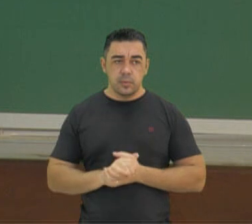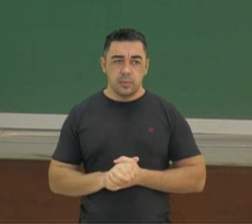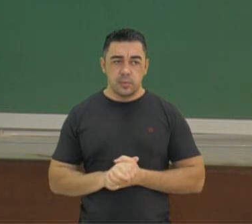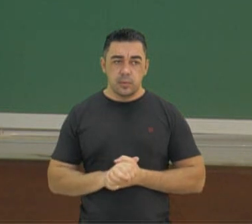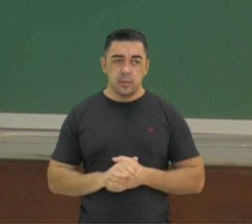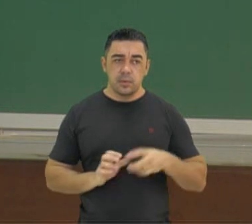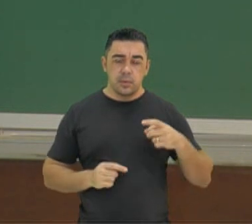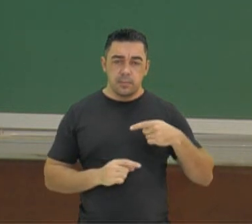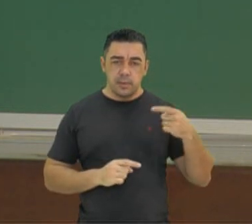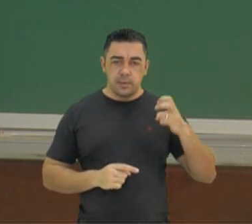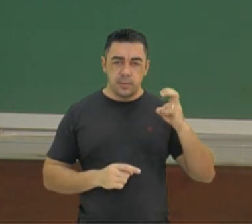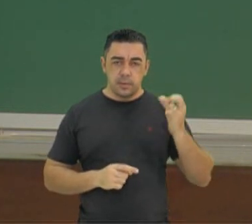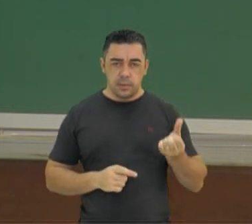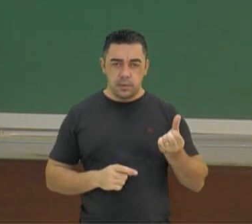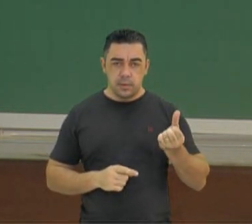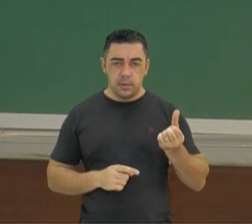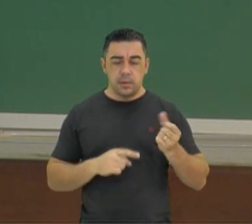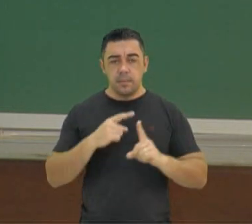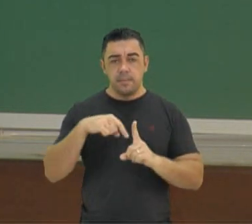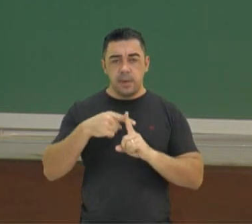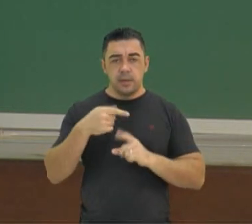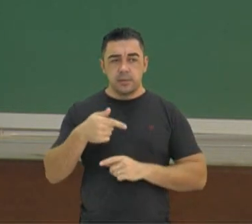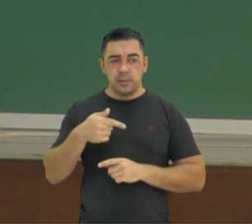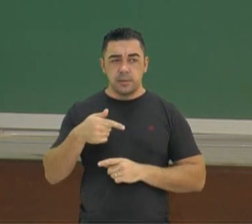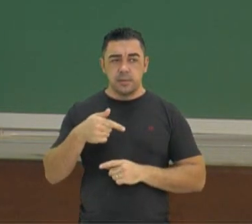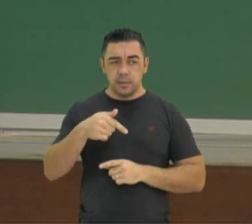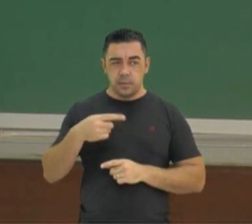menos 56B mais